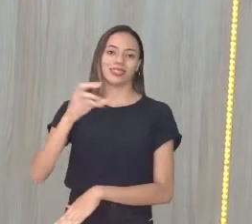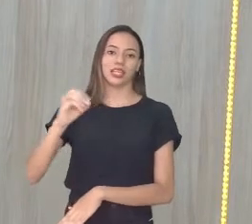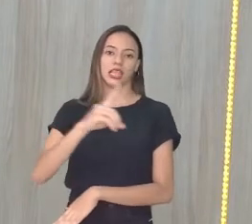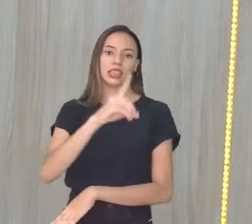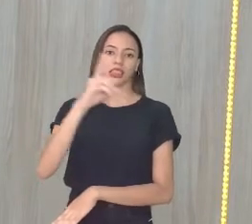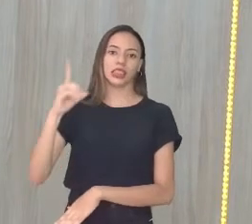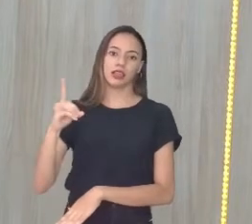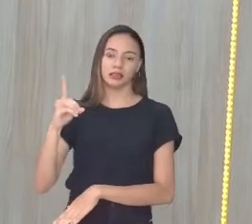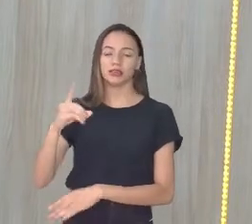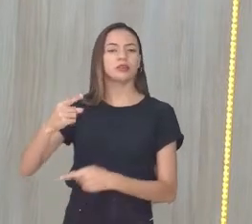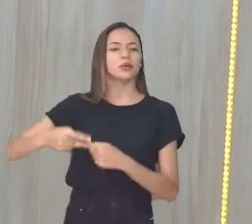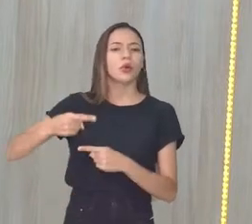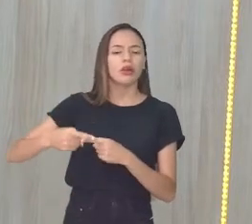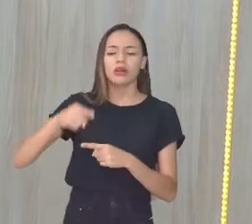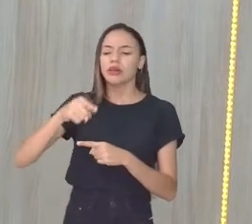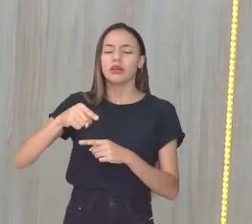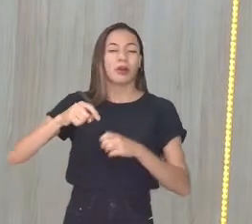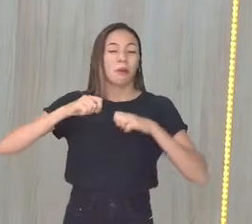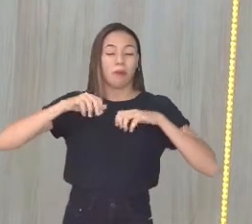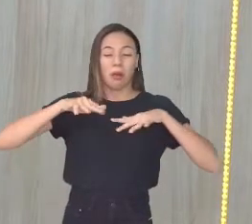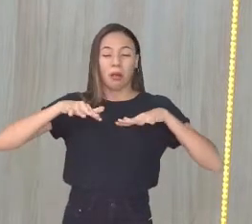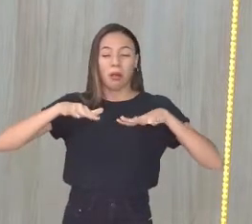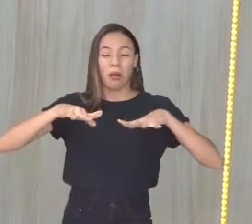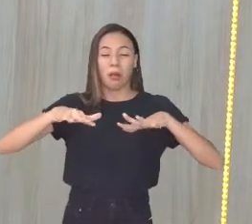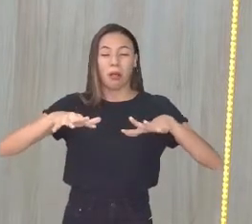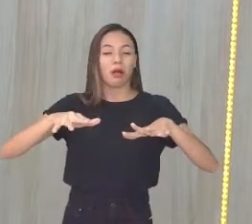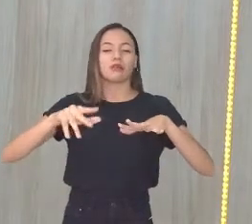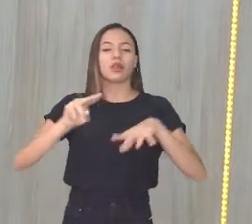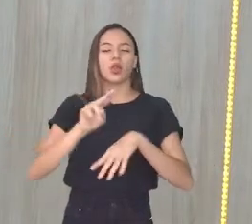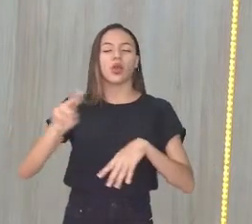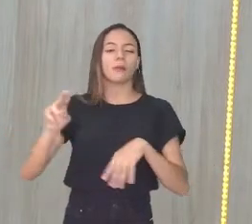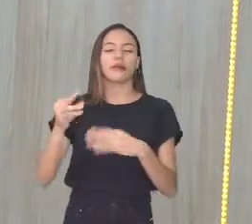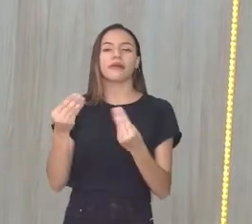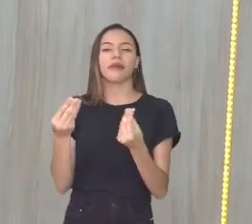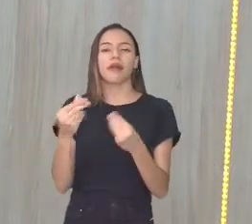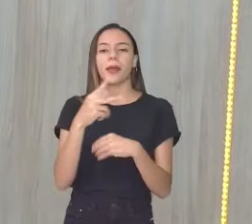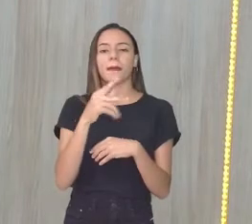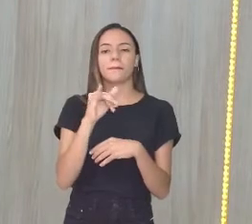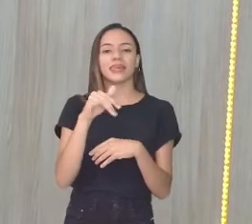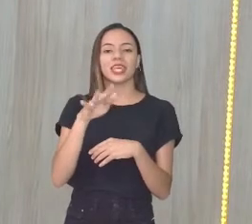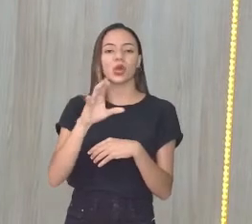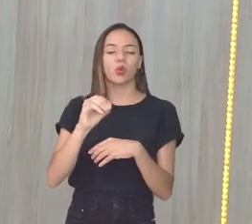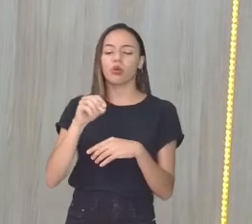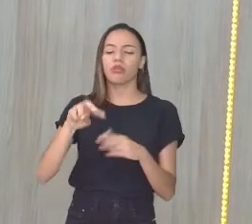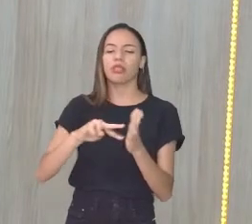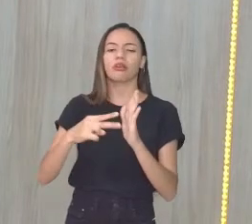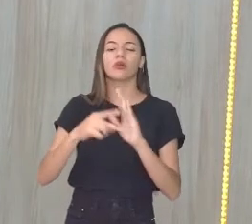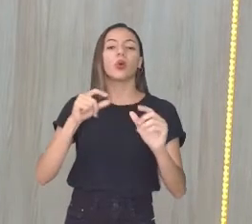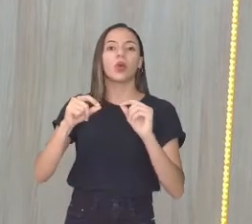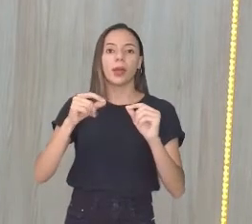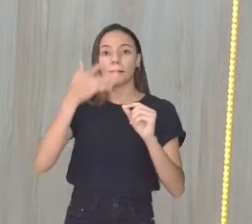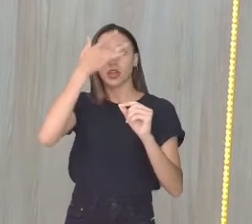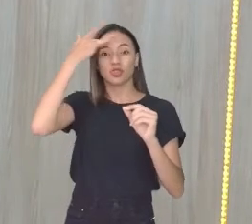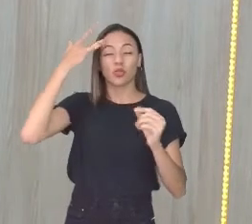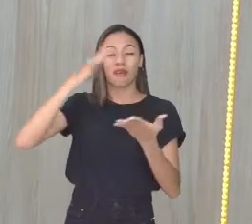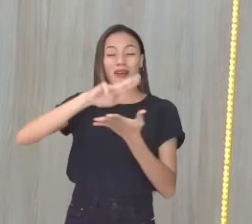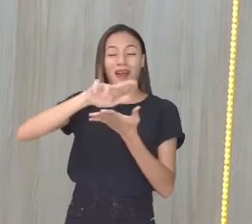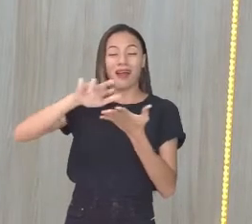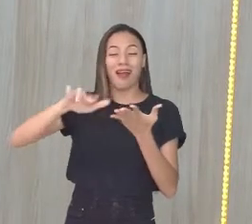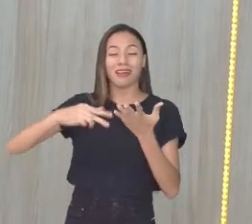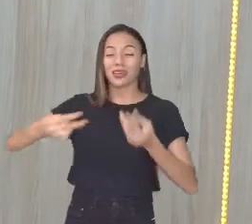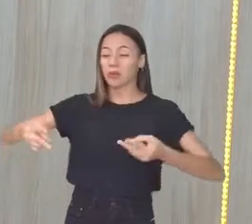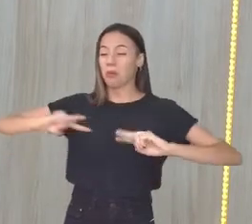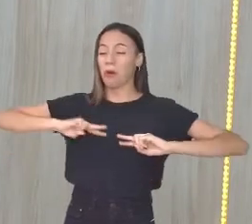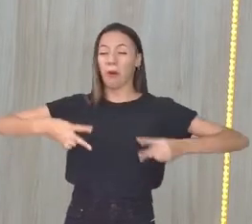ter um pico, né? Chama-se o pico elevado de pessoas contaminadas. Então, não